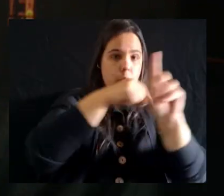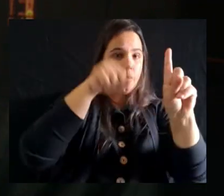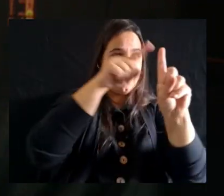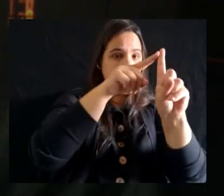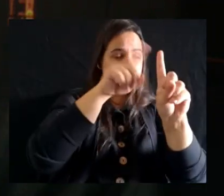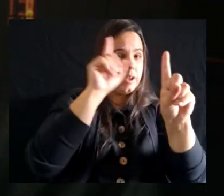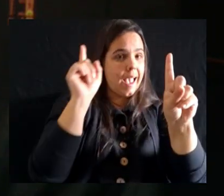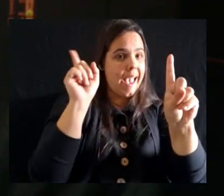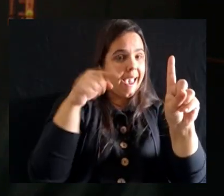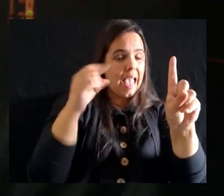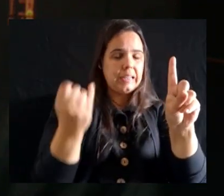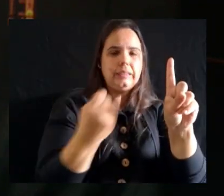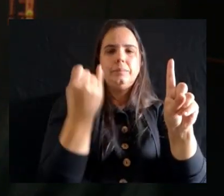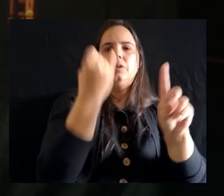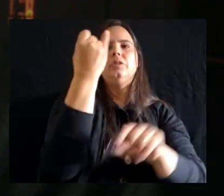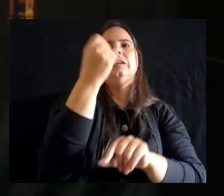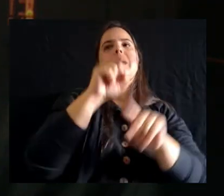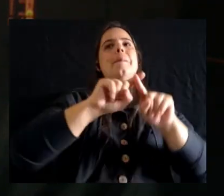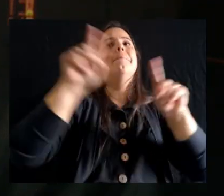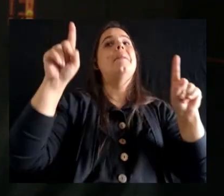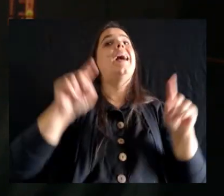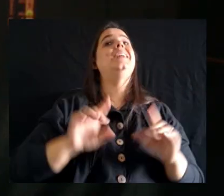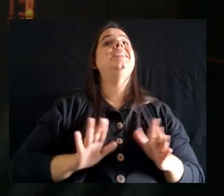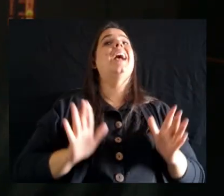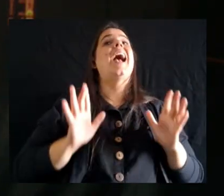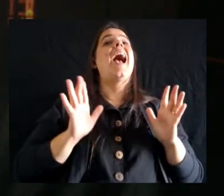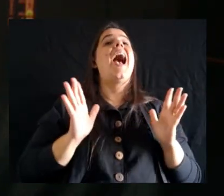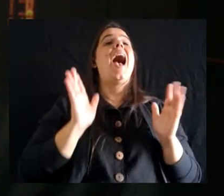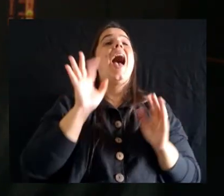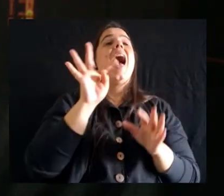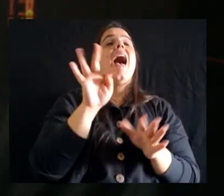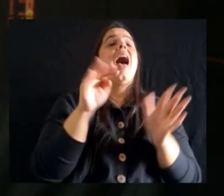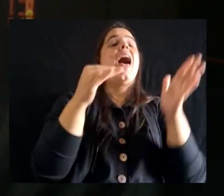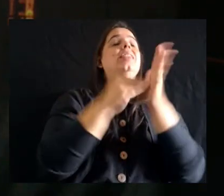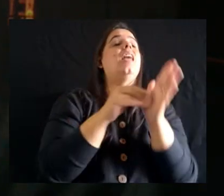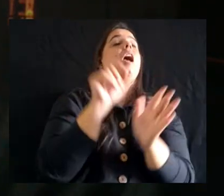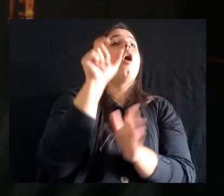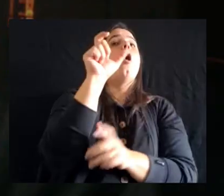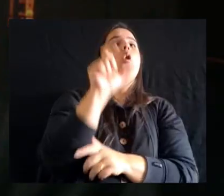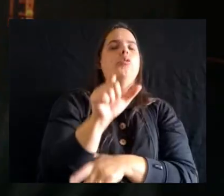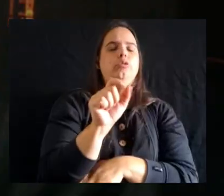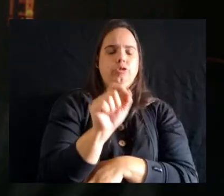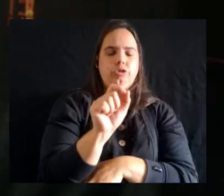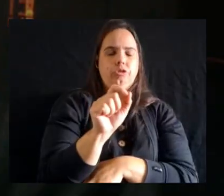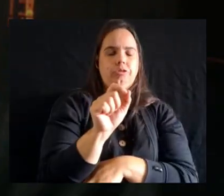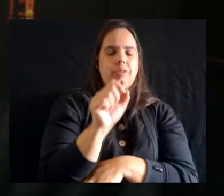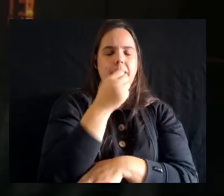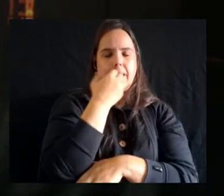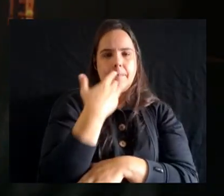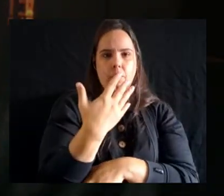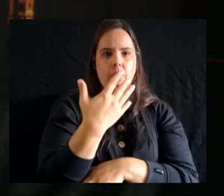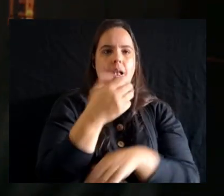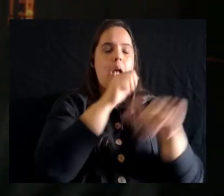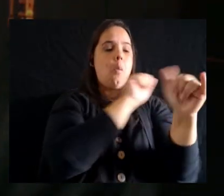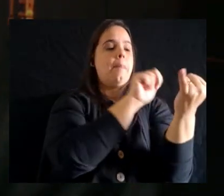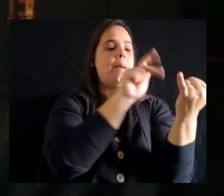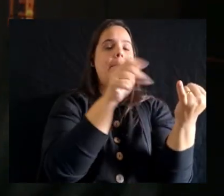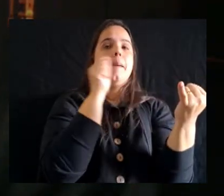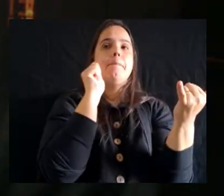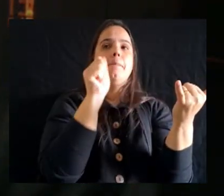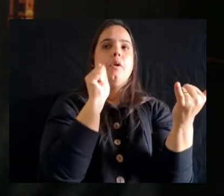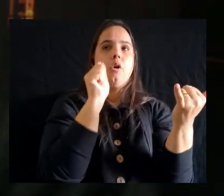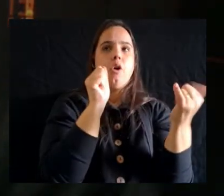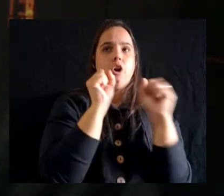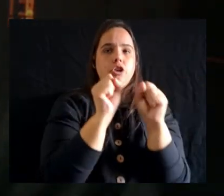mas até que ponto os aplicativos podem definir e moldar a sua qualidade de vida.